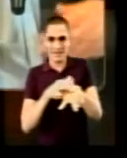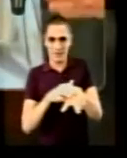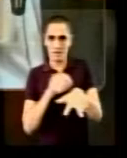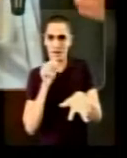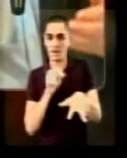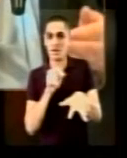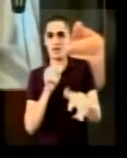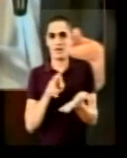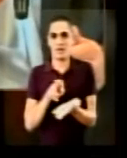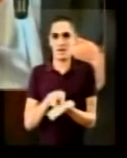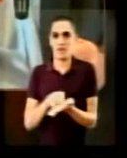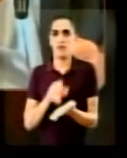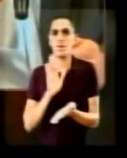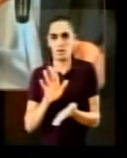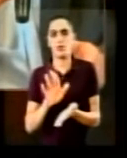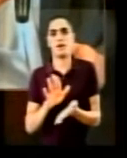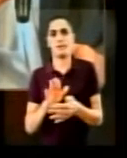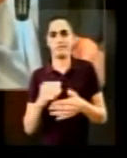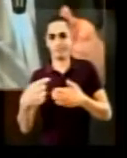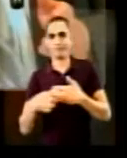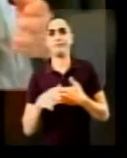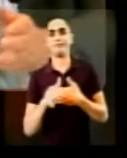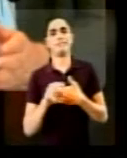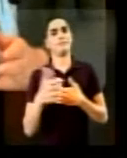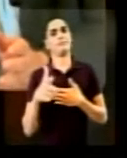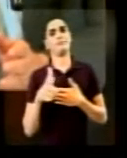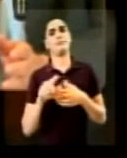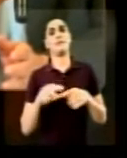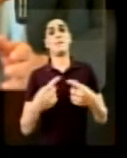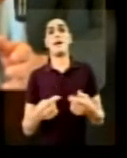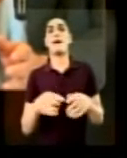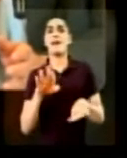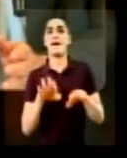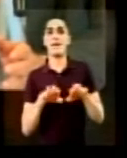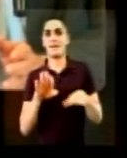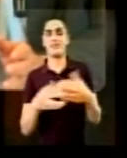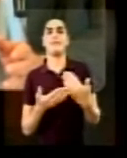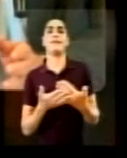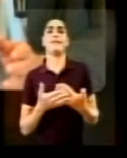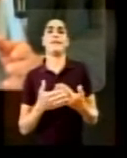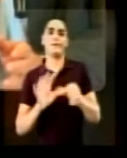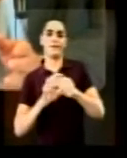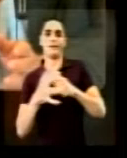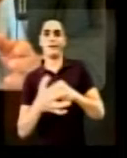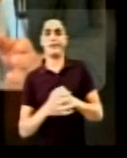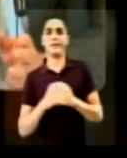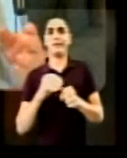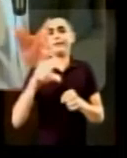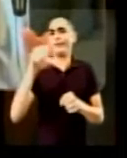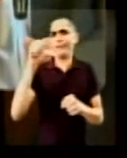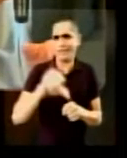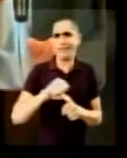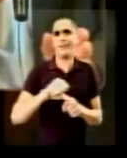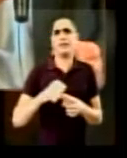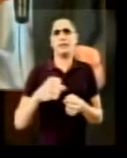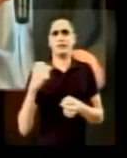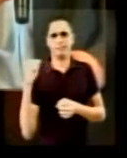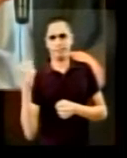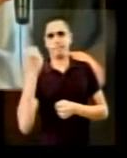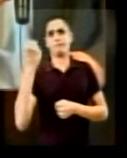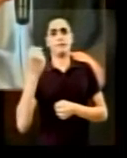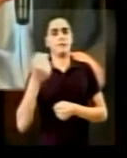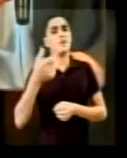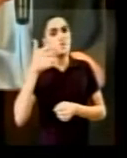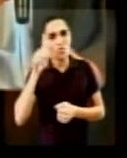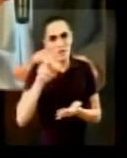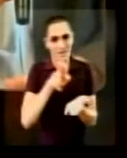provocou descompensações nele graves que ele não conseguiu sair, tá? Então, o que eu quero